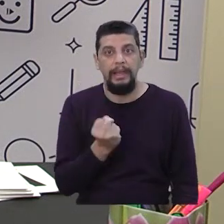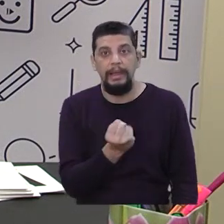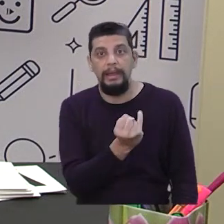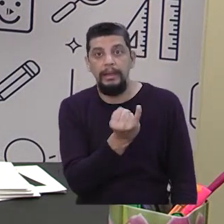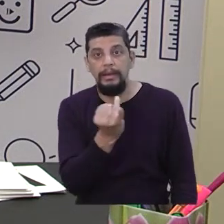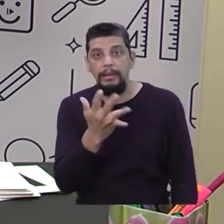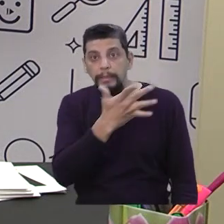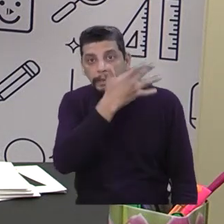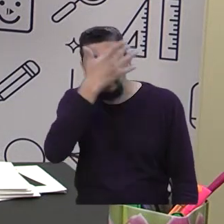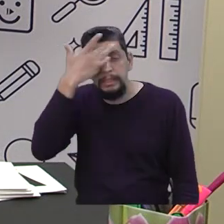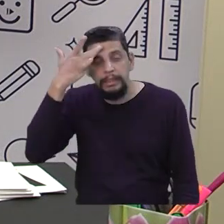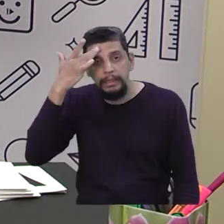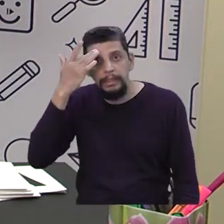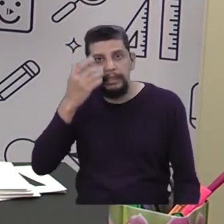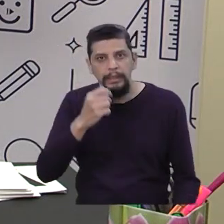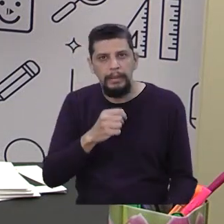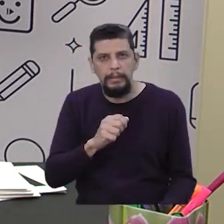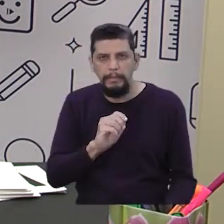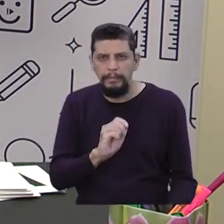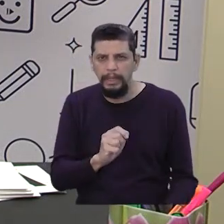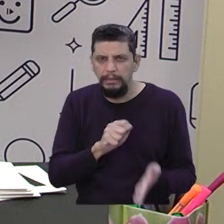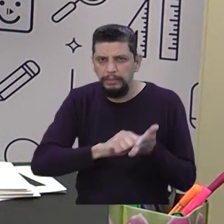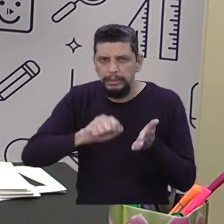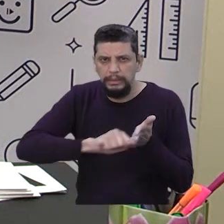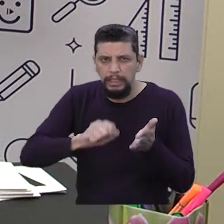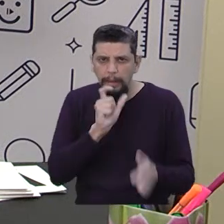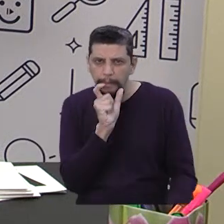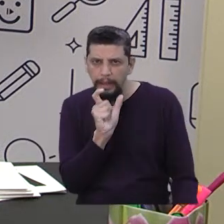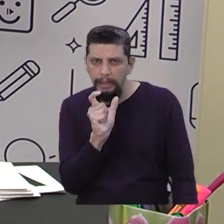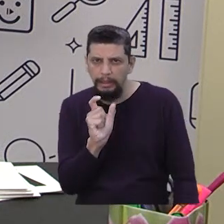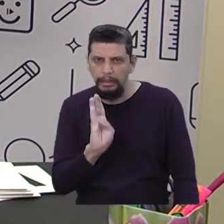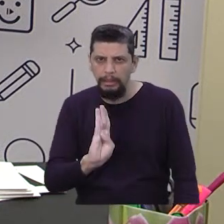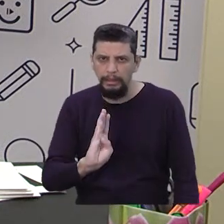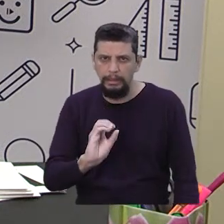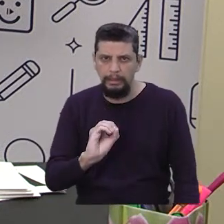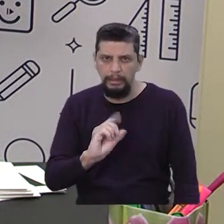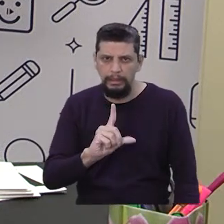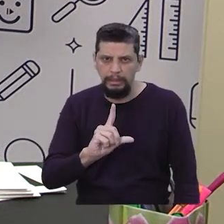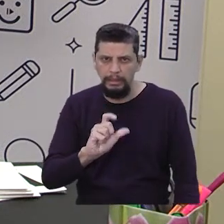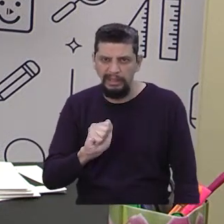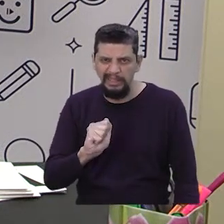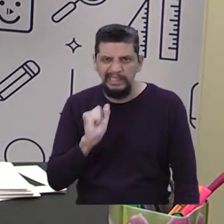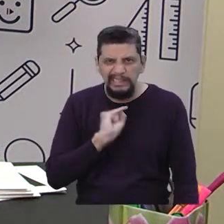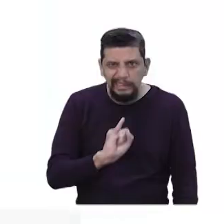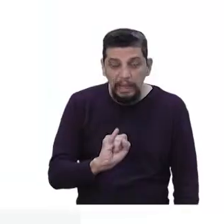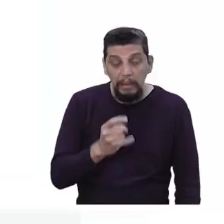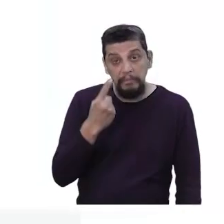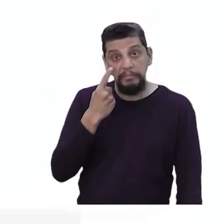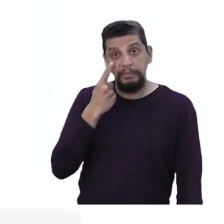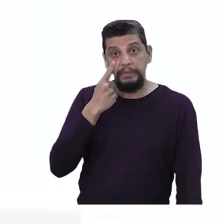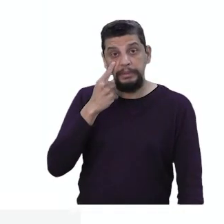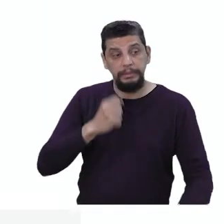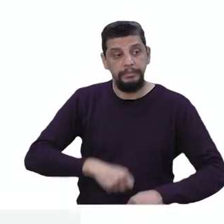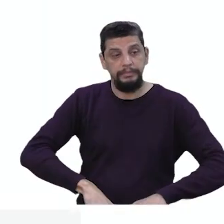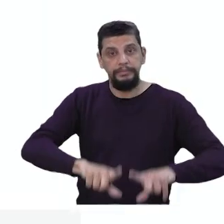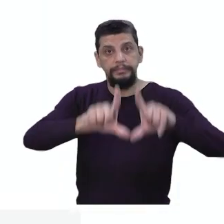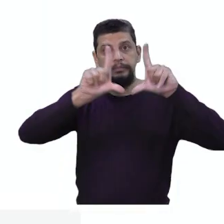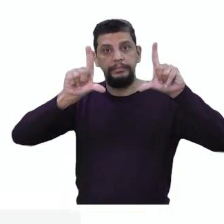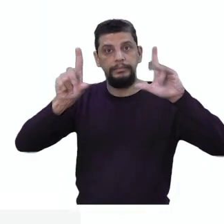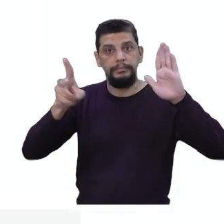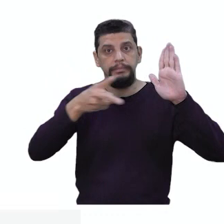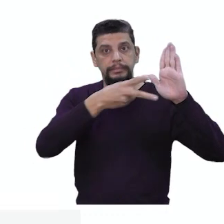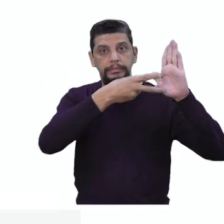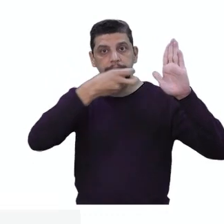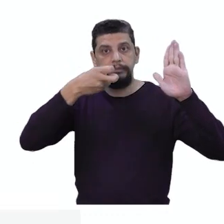Ah, alguém falou que estava escrito bola? Será? Vamos ver lá.